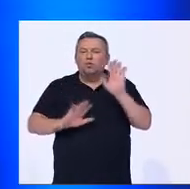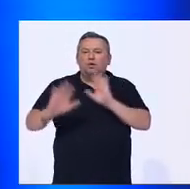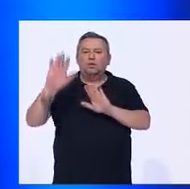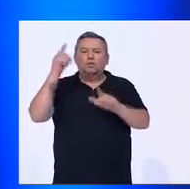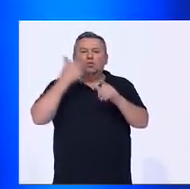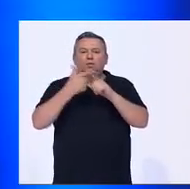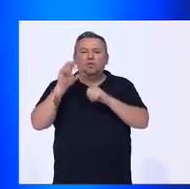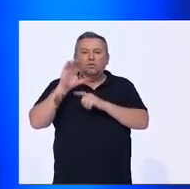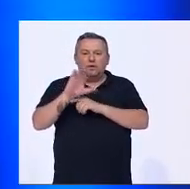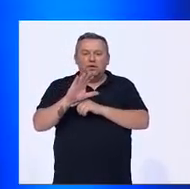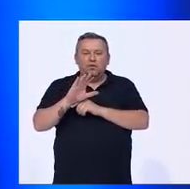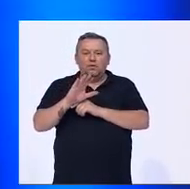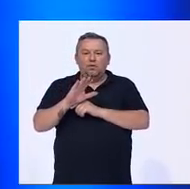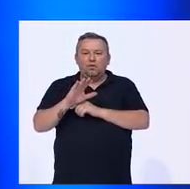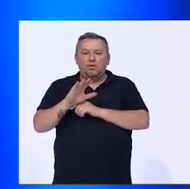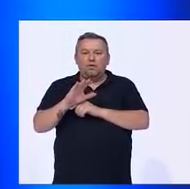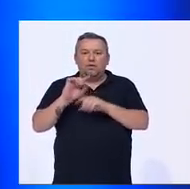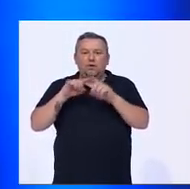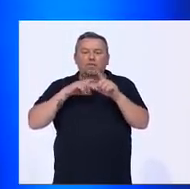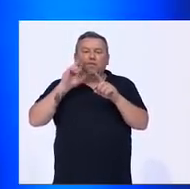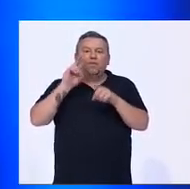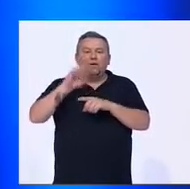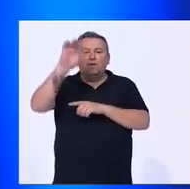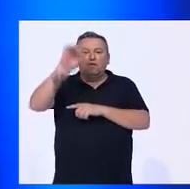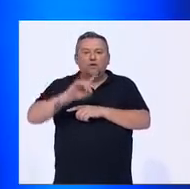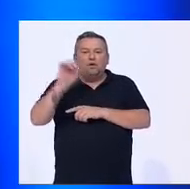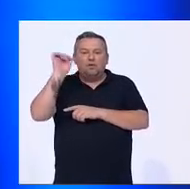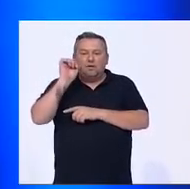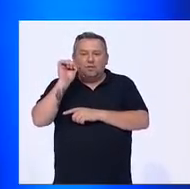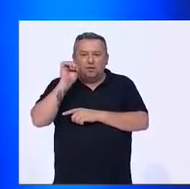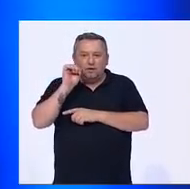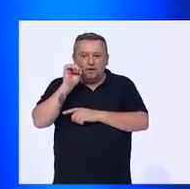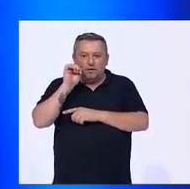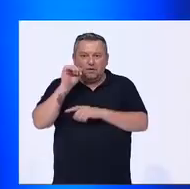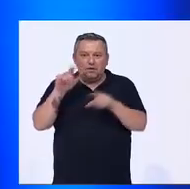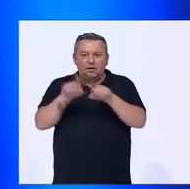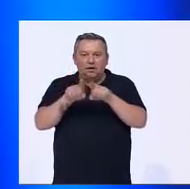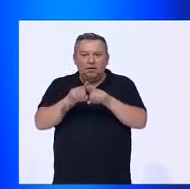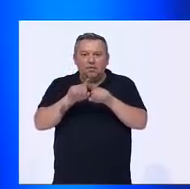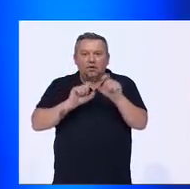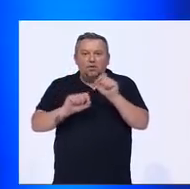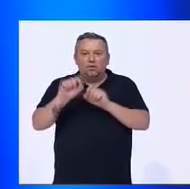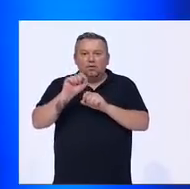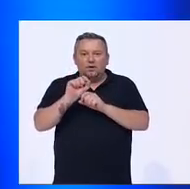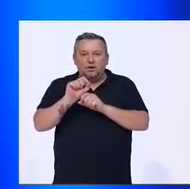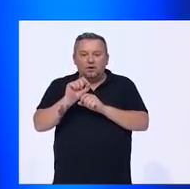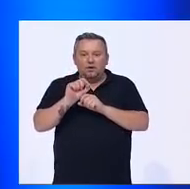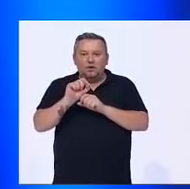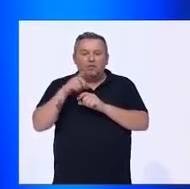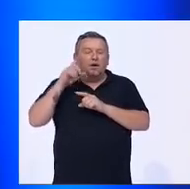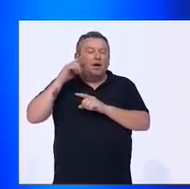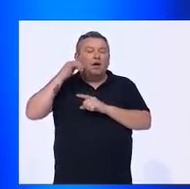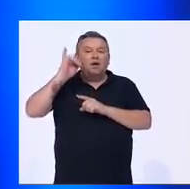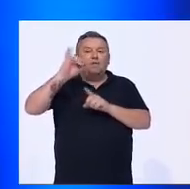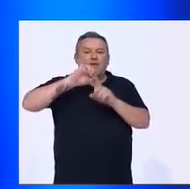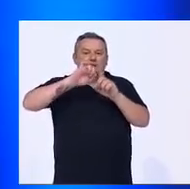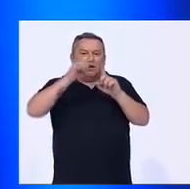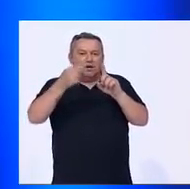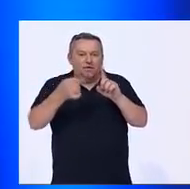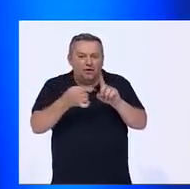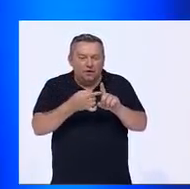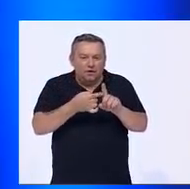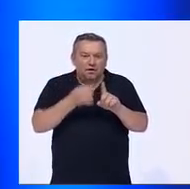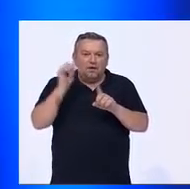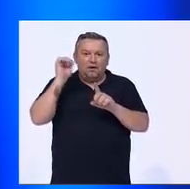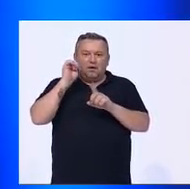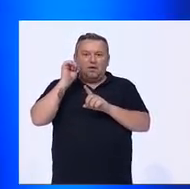Vou me ater os direitos das mulheres, por exemplo, no caso da relação de a prevenção à gravidez. A mulher,